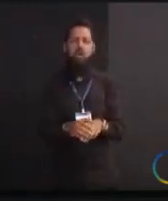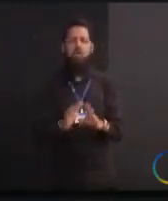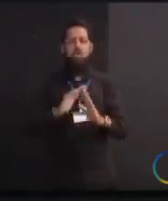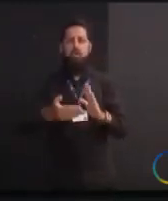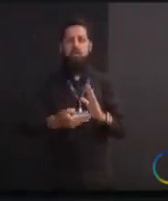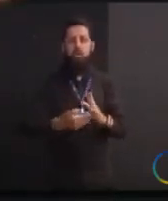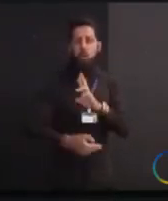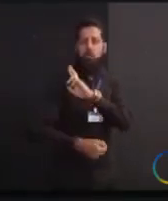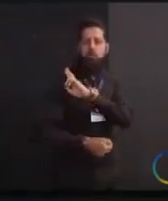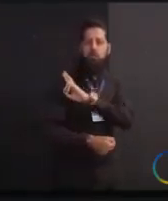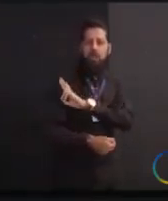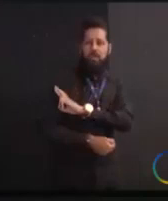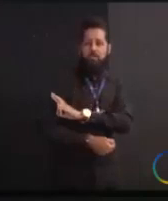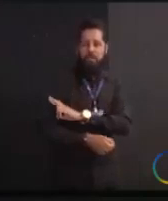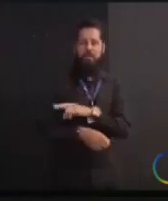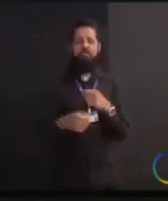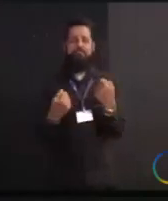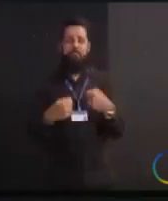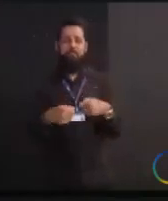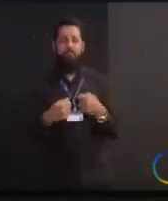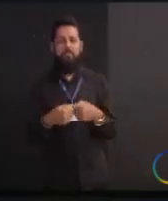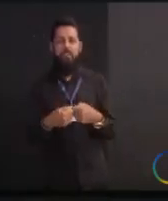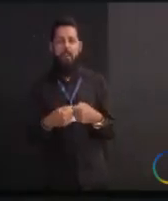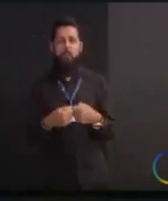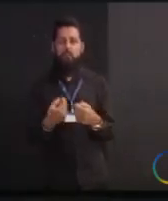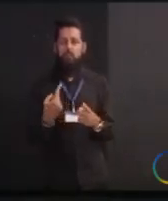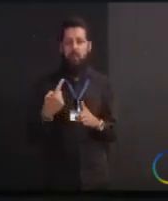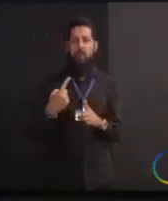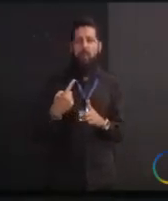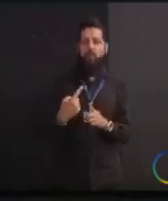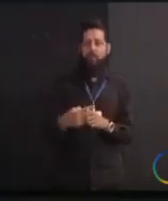tanta intolerância que nós estamos vivendo.